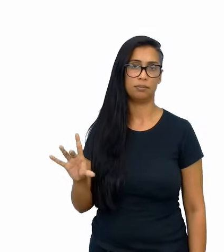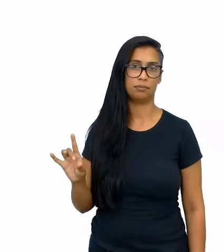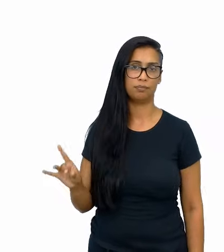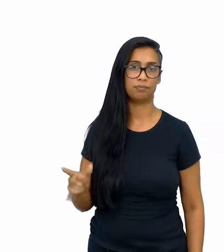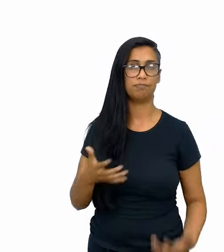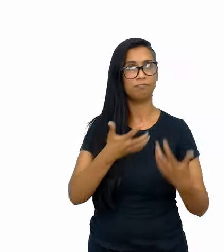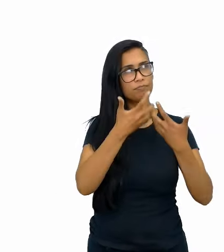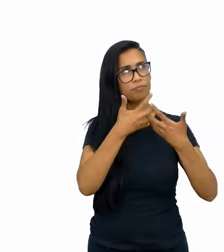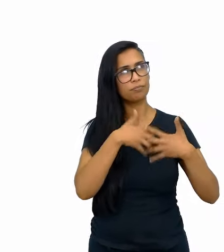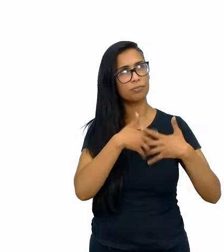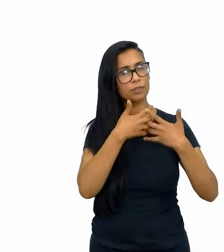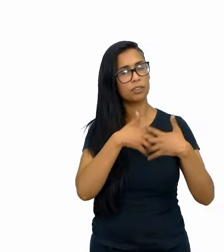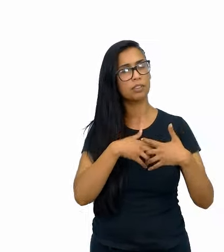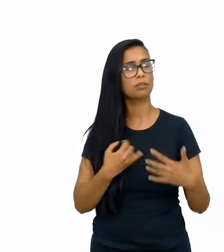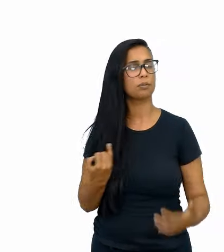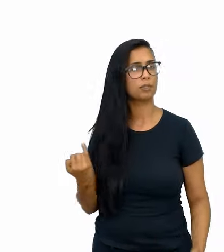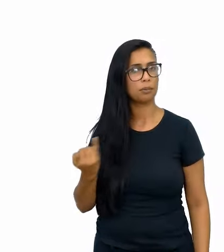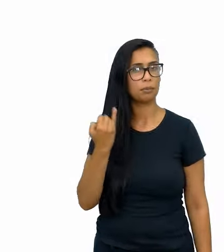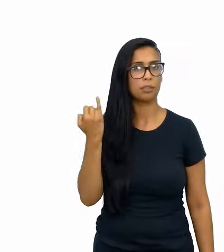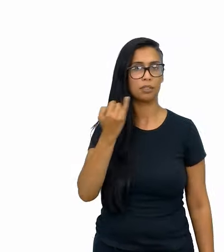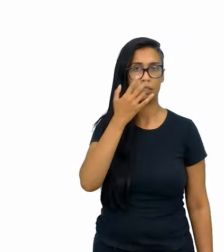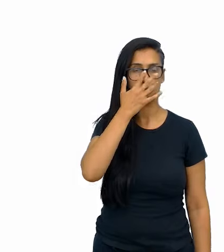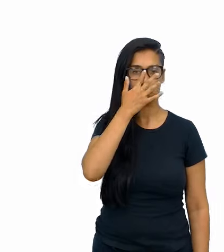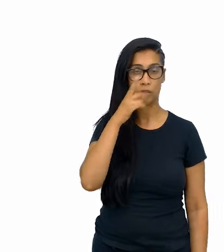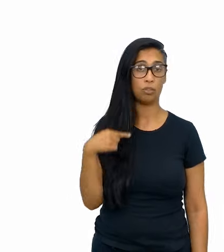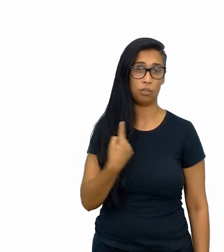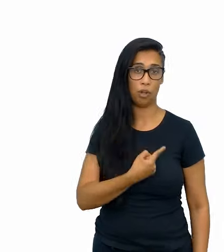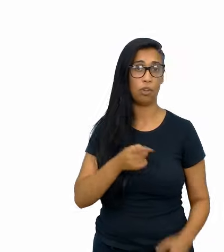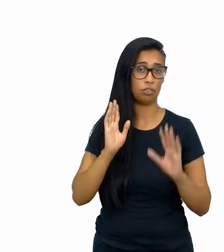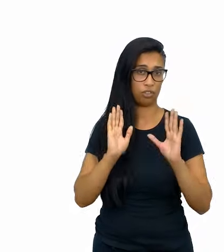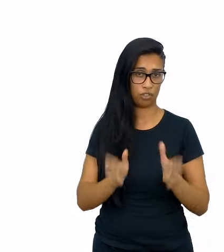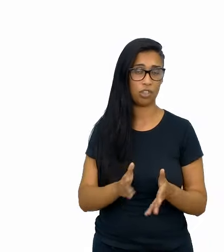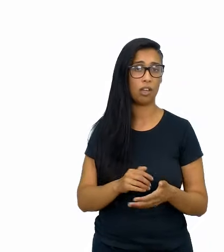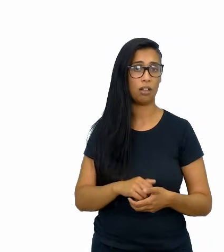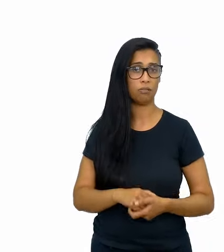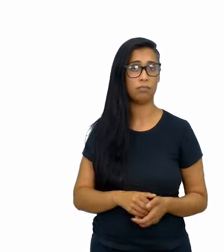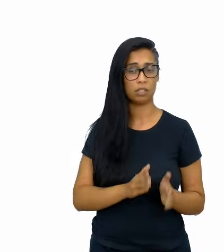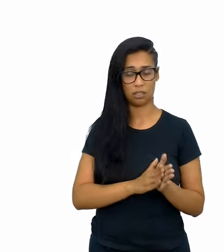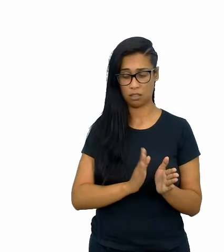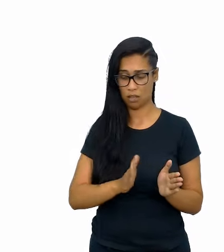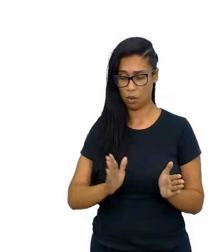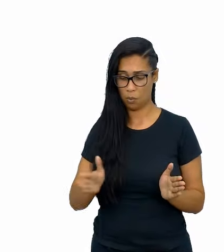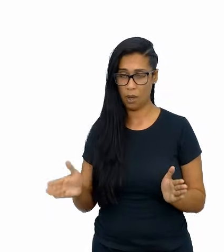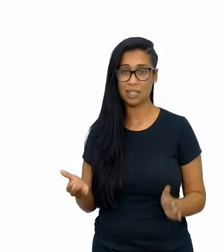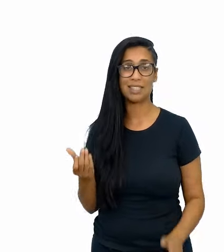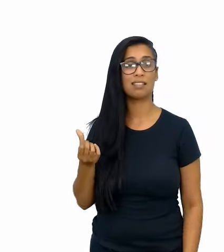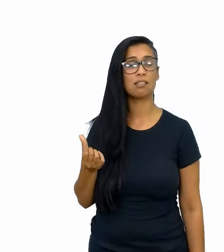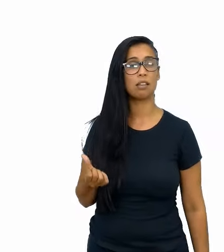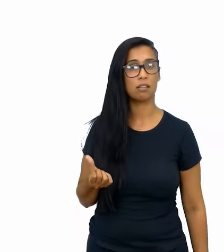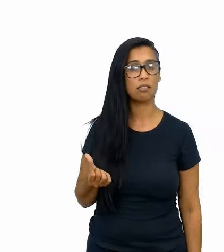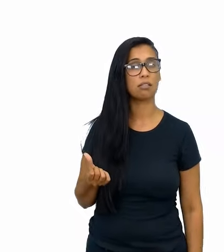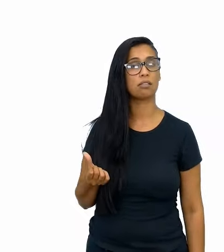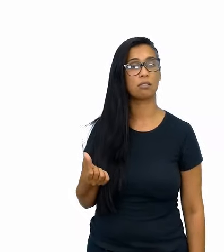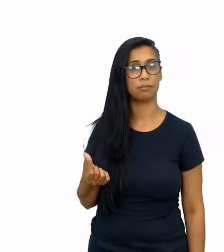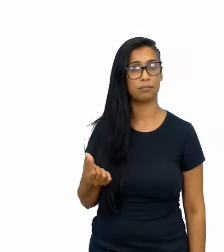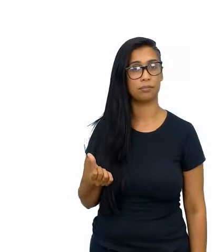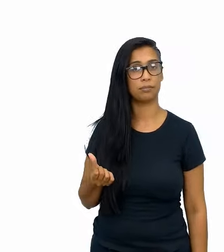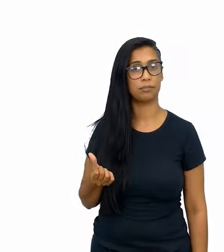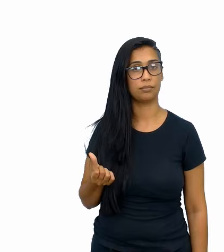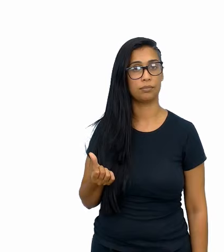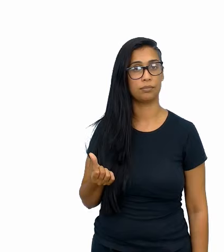fica para todo o trabalho, né? Nós já trabalhamos com diferentes sequências, nós já estamos na sequência 6, né? Então, qual o